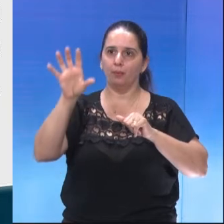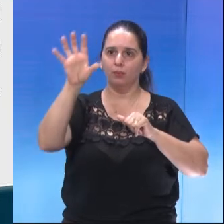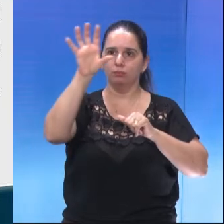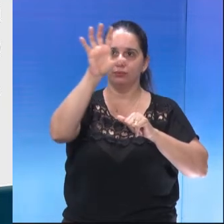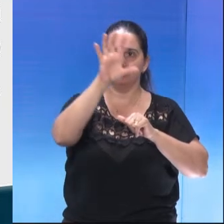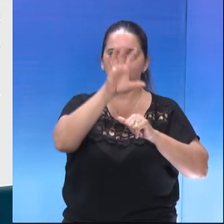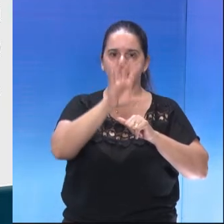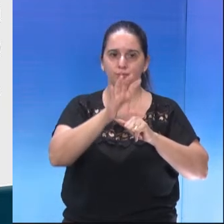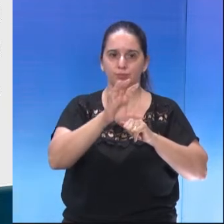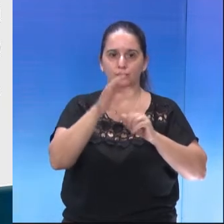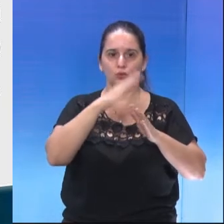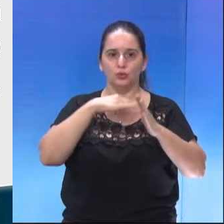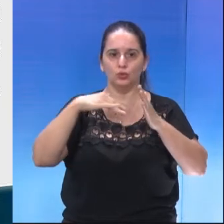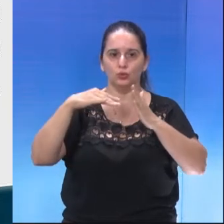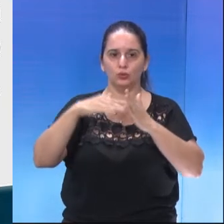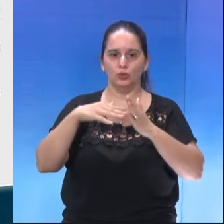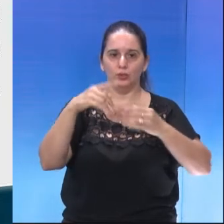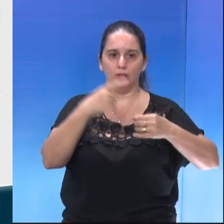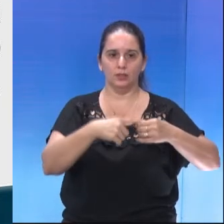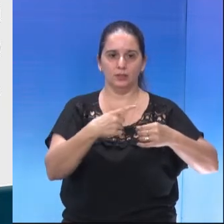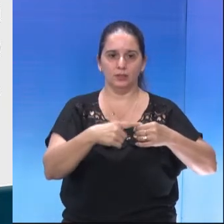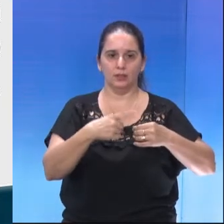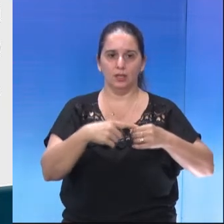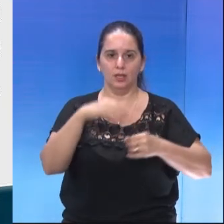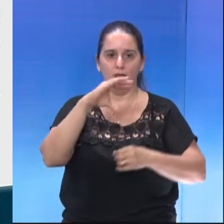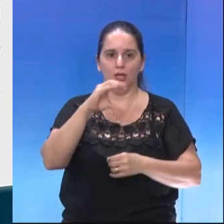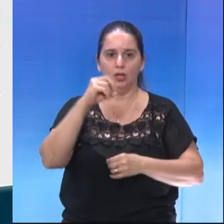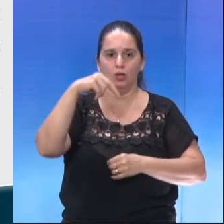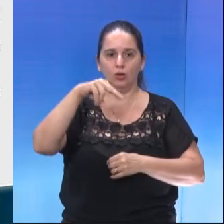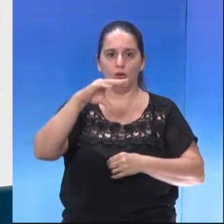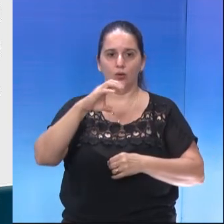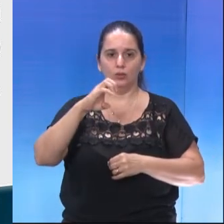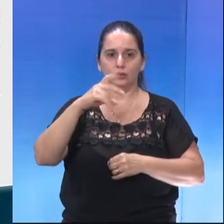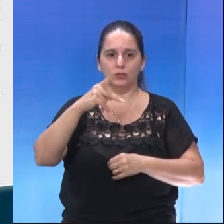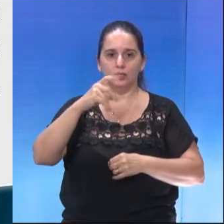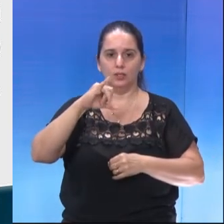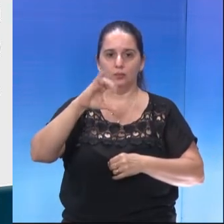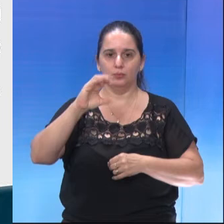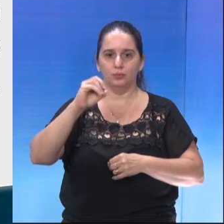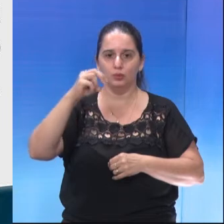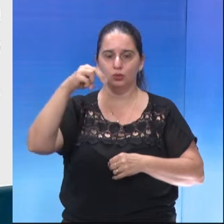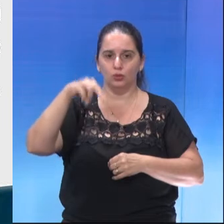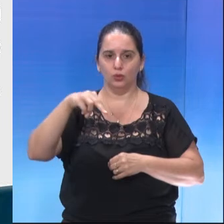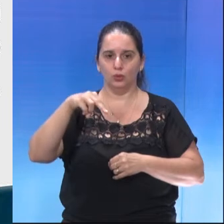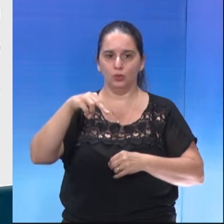preliminar, todas as cidades de Concepción se deslocou pelo menos 3